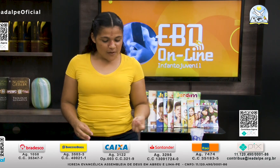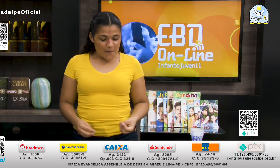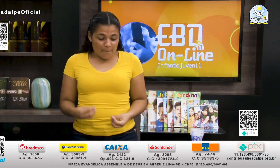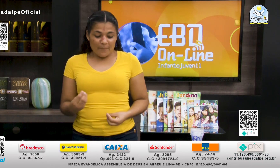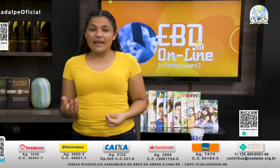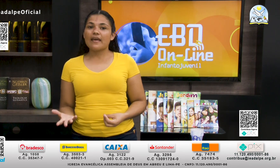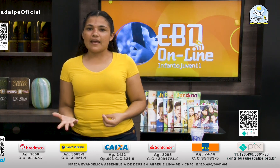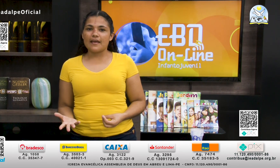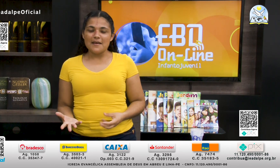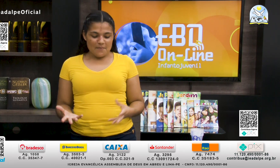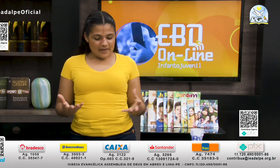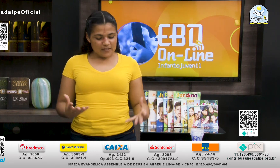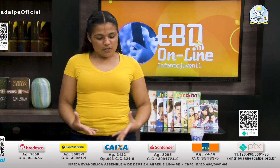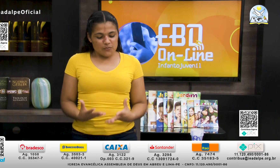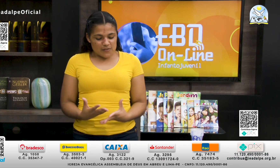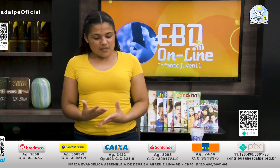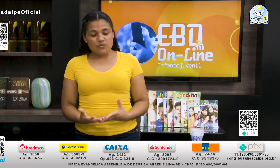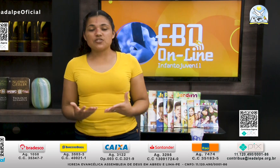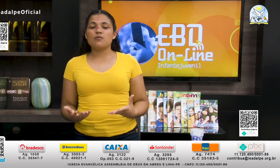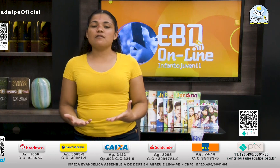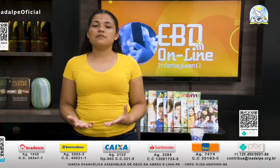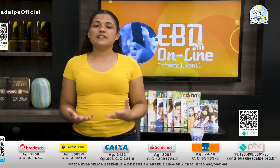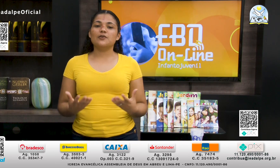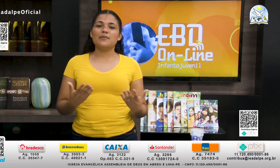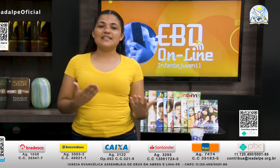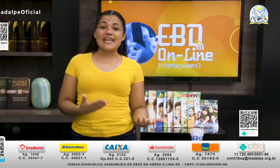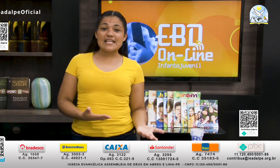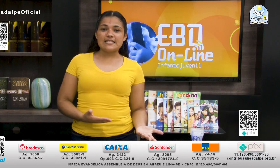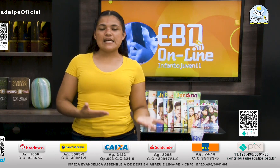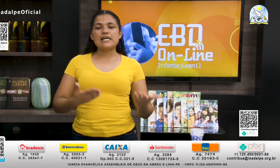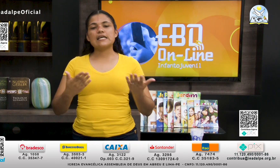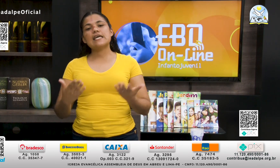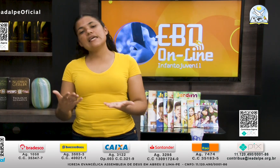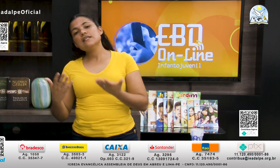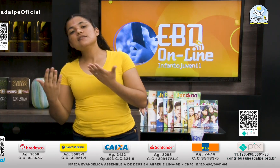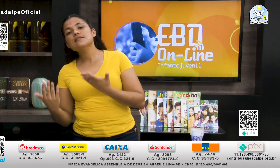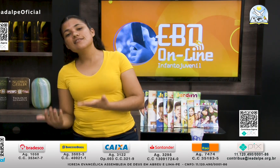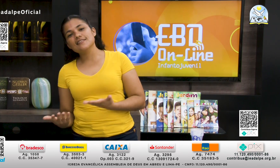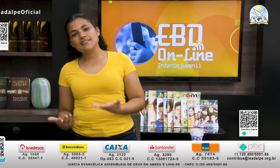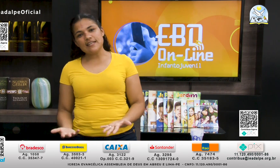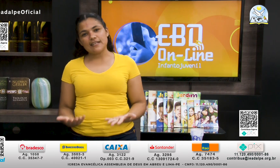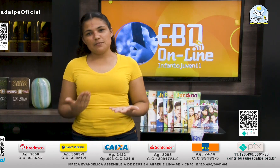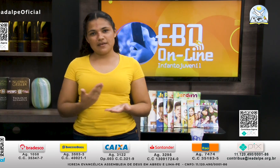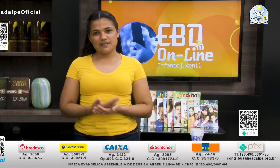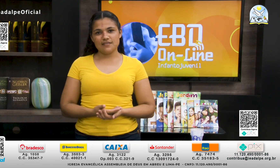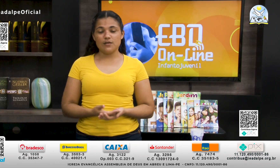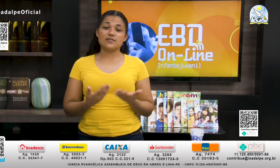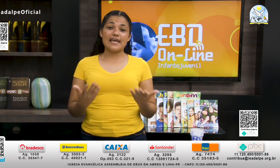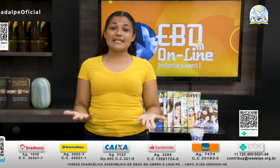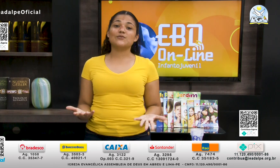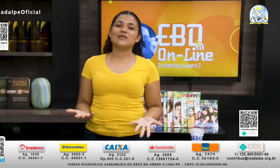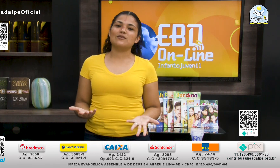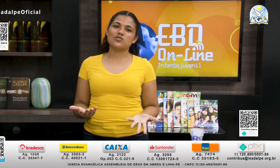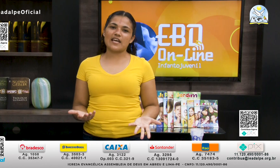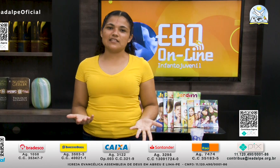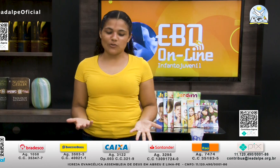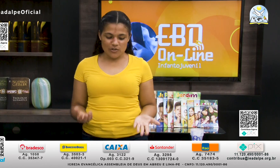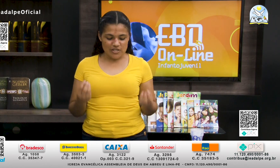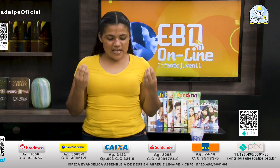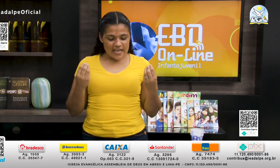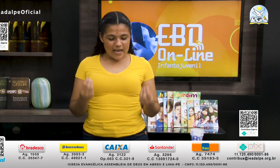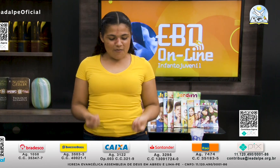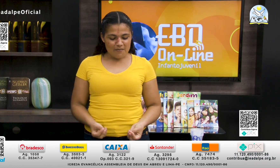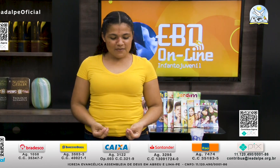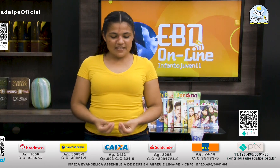mandamentos. Para quê? Para que nós possamos ter uma vida de obediência e santidade perante Deus. É isso que Deus quer de